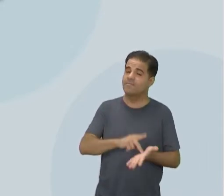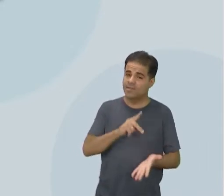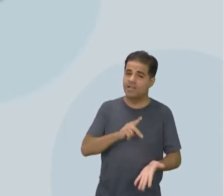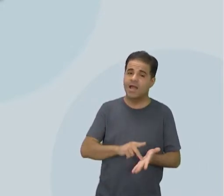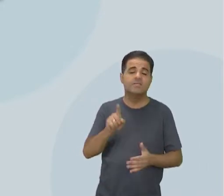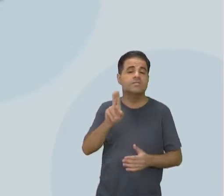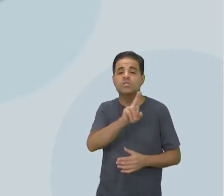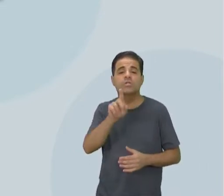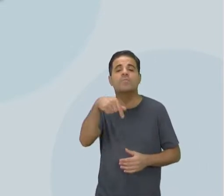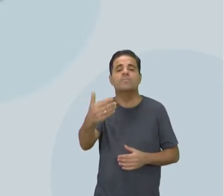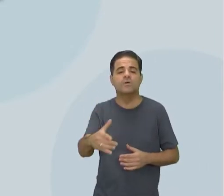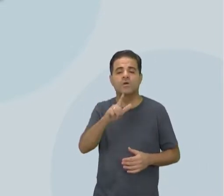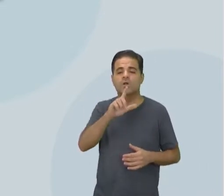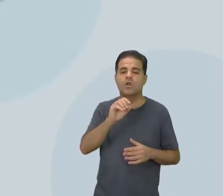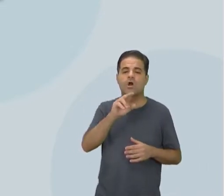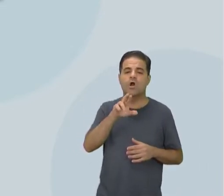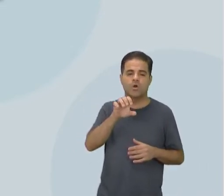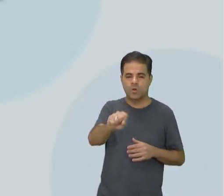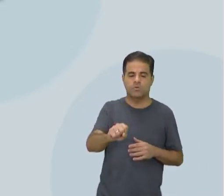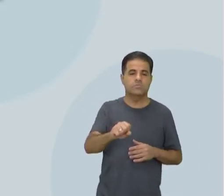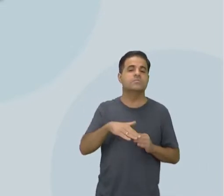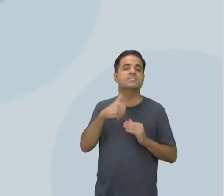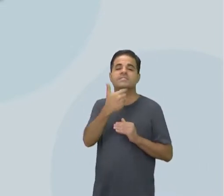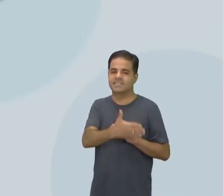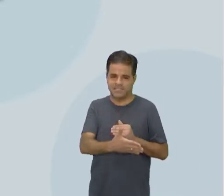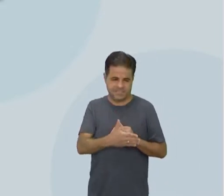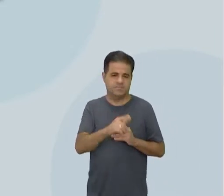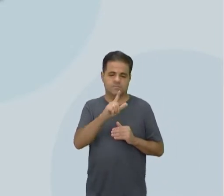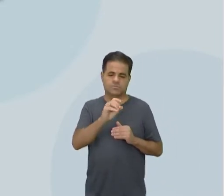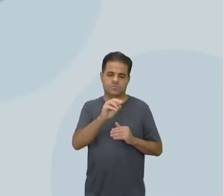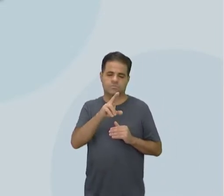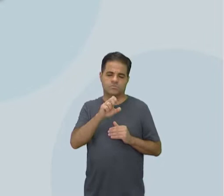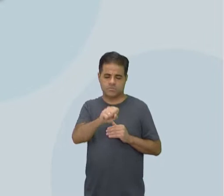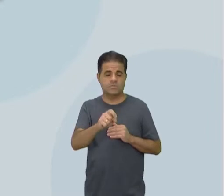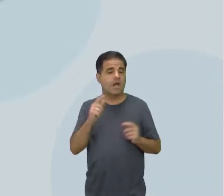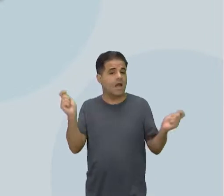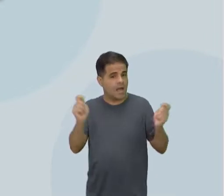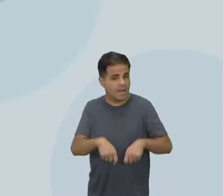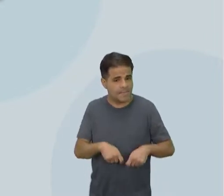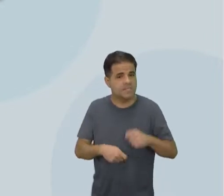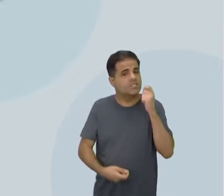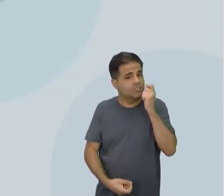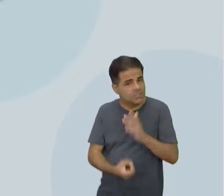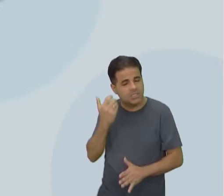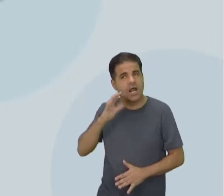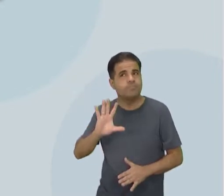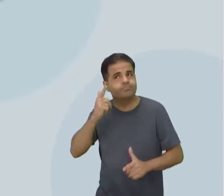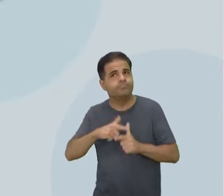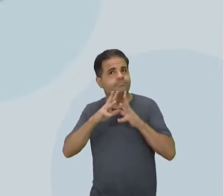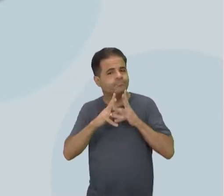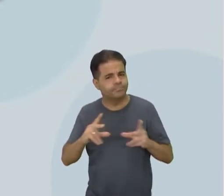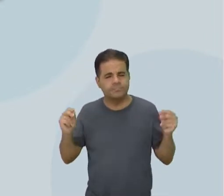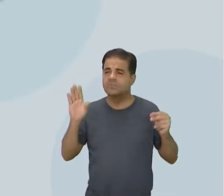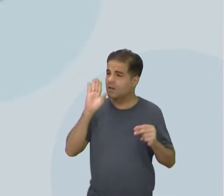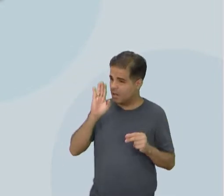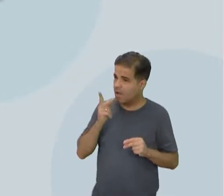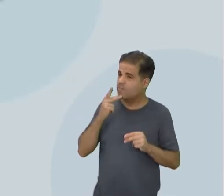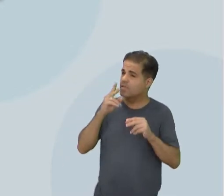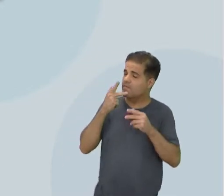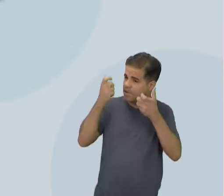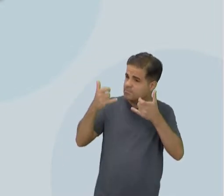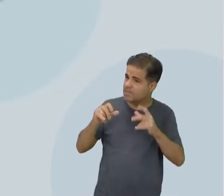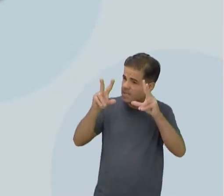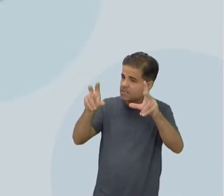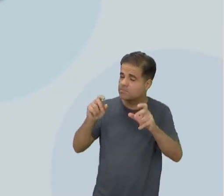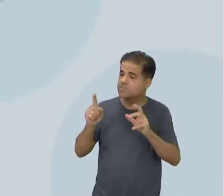gente chama de locus externo. Certo. É o locus externo, que é essa capacidade de gerar soluções. E foi legal você tocar nesse assunto, porque você